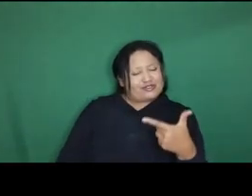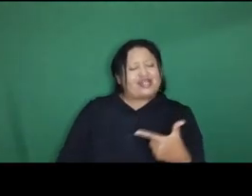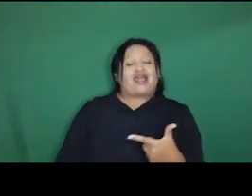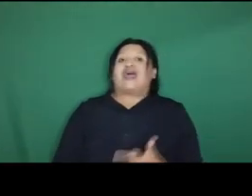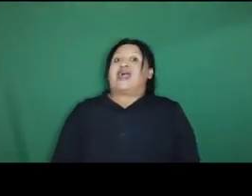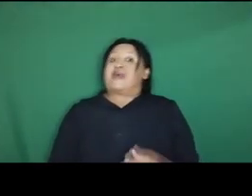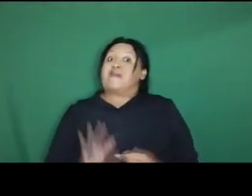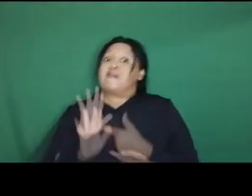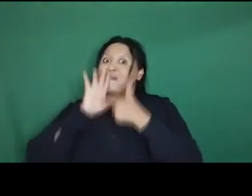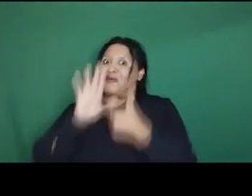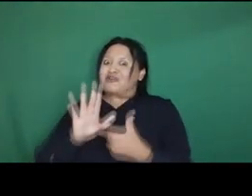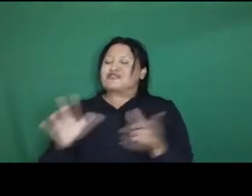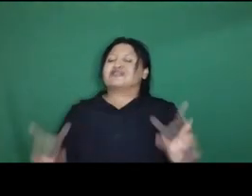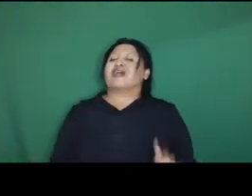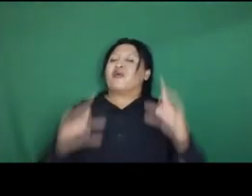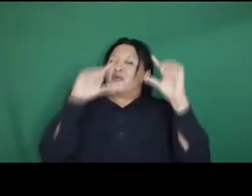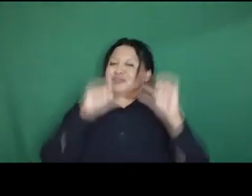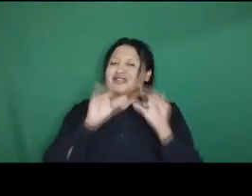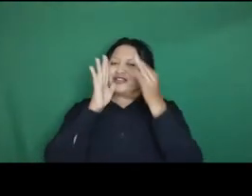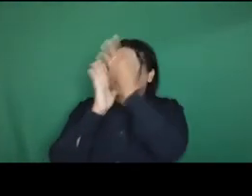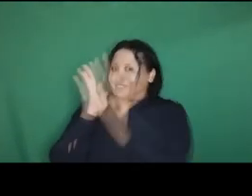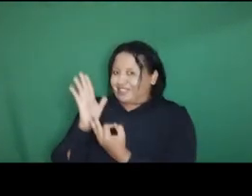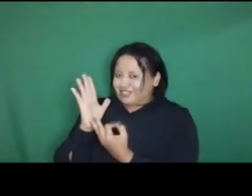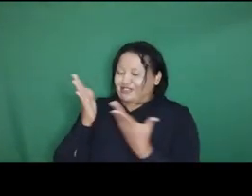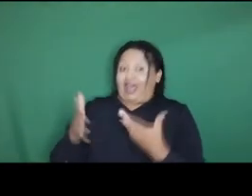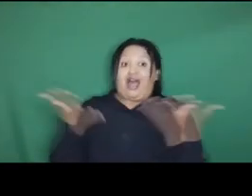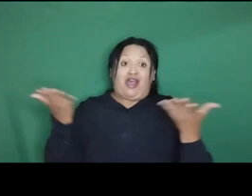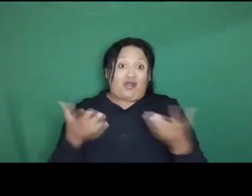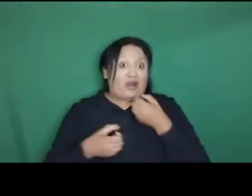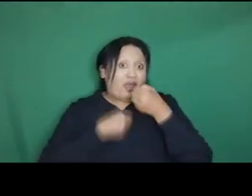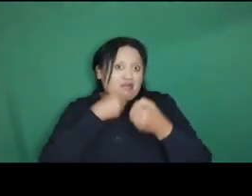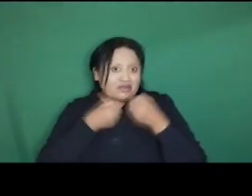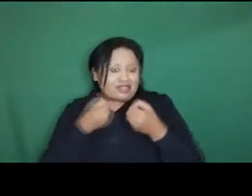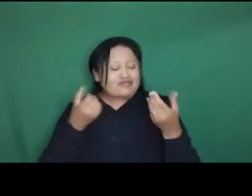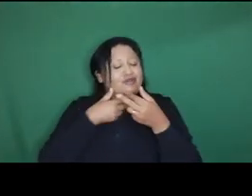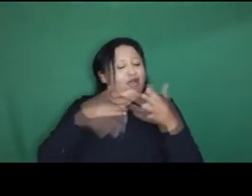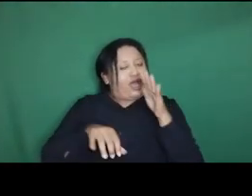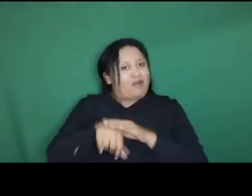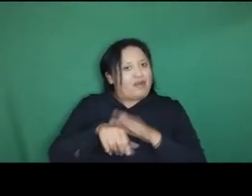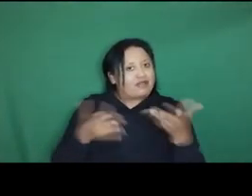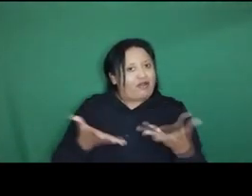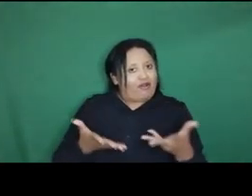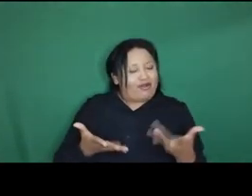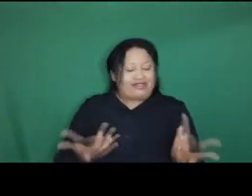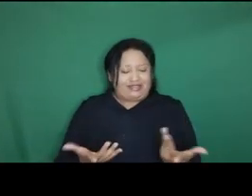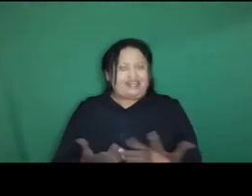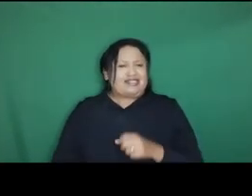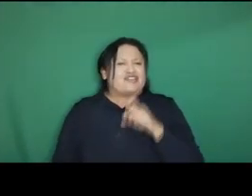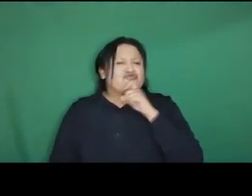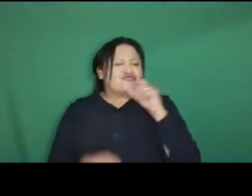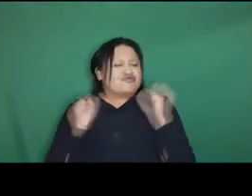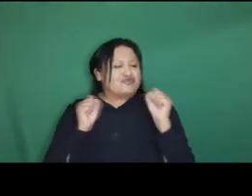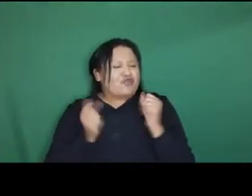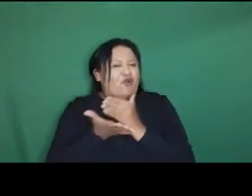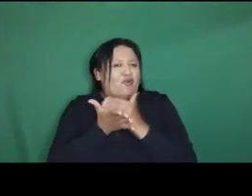pequeno texto Agora uma reportagem tá algo recente diz assim o inverno que começou oficialmente em